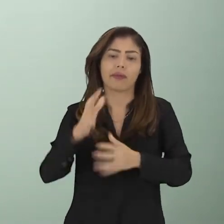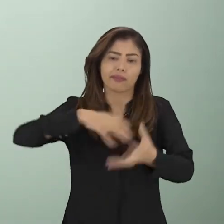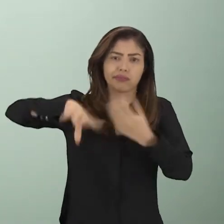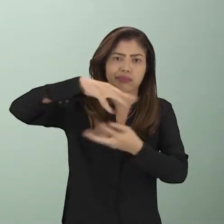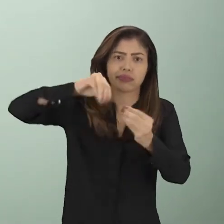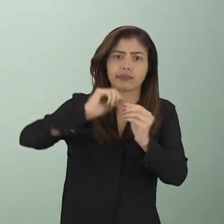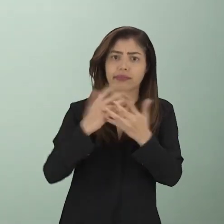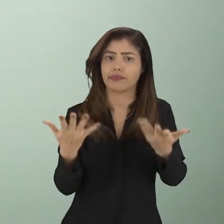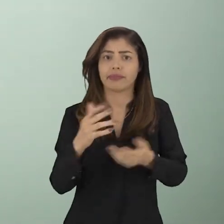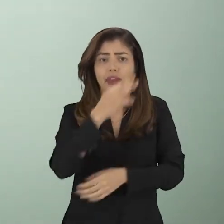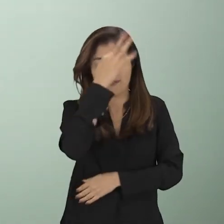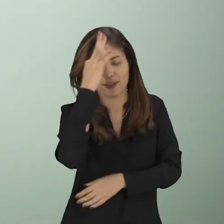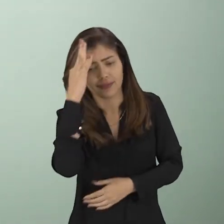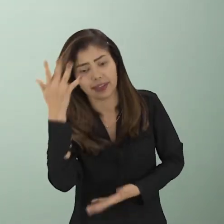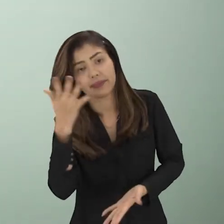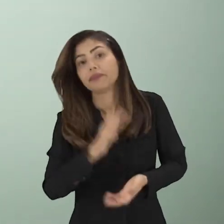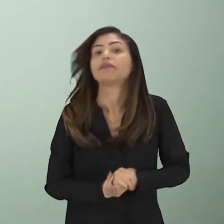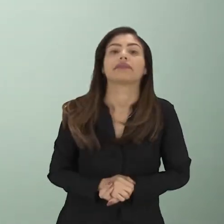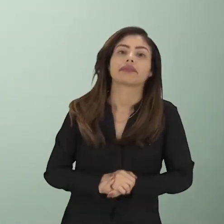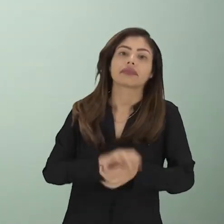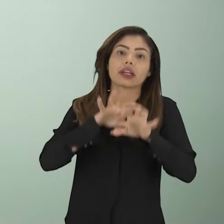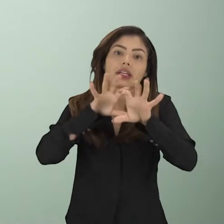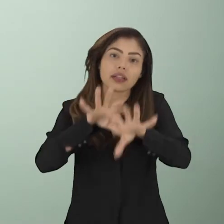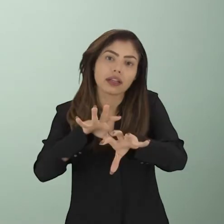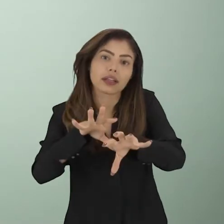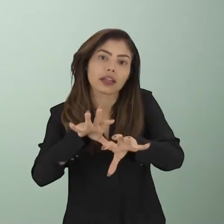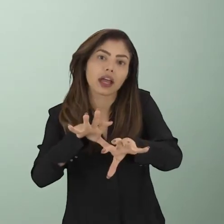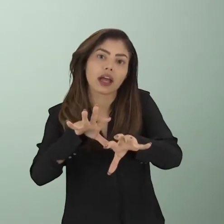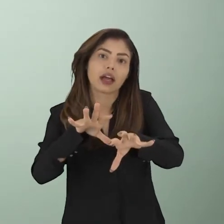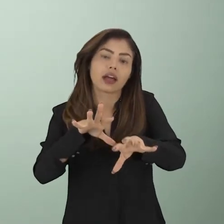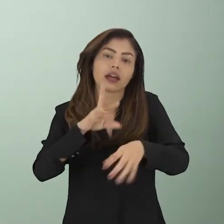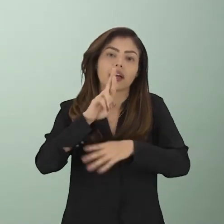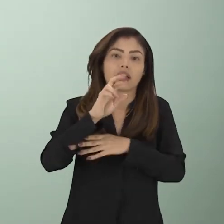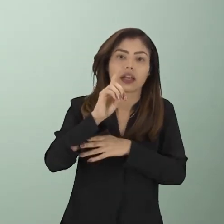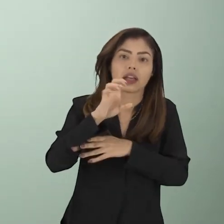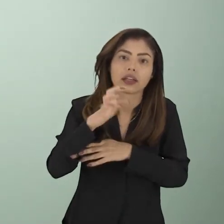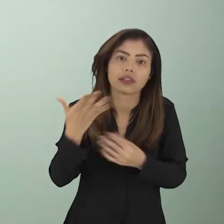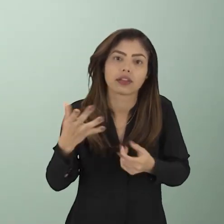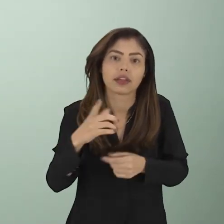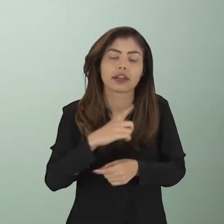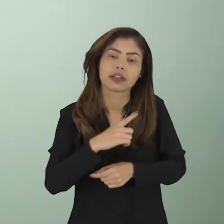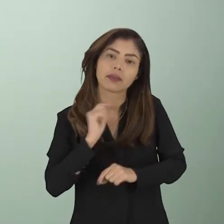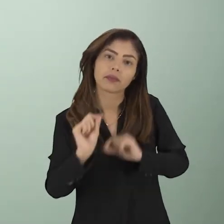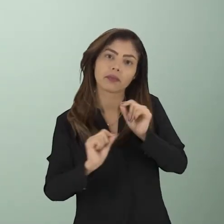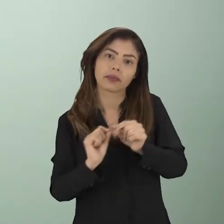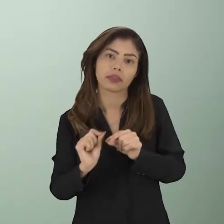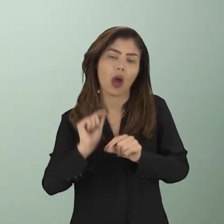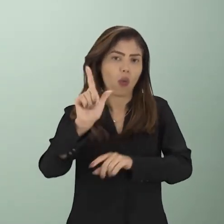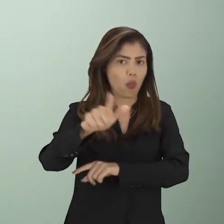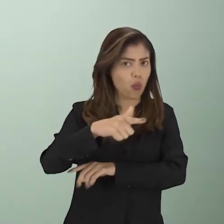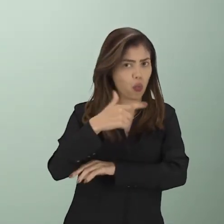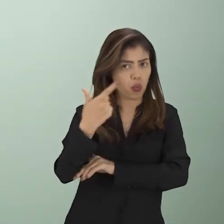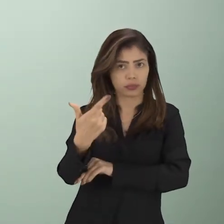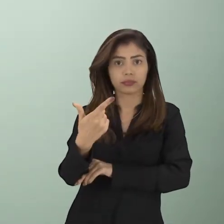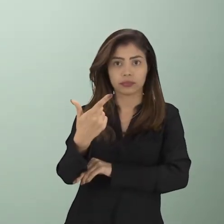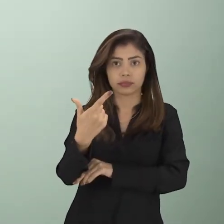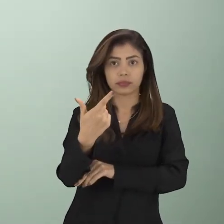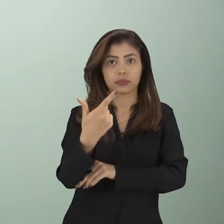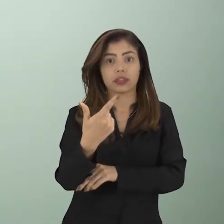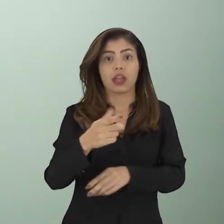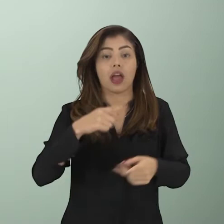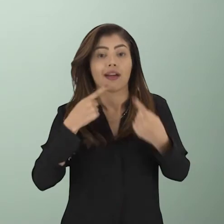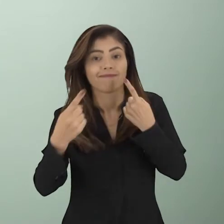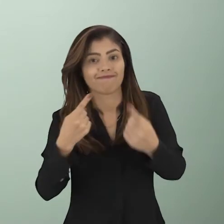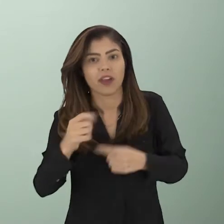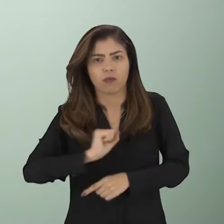o que é o bem e o que é o mal, uma questão filosófica. Então, na rede, teria trazido muito também o outro lado, por exemplo, o discurso